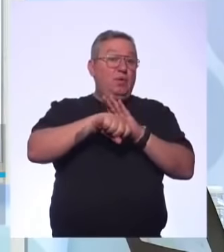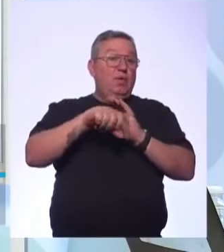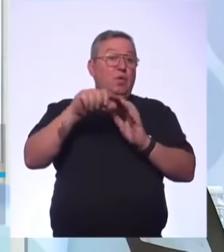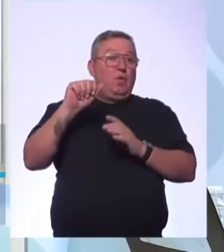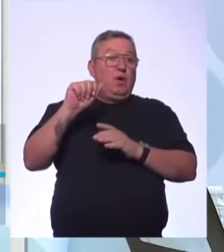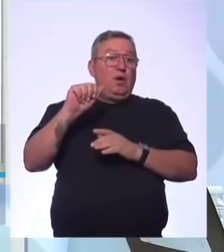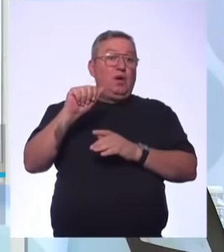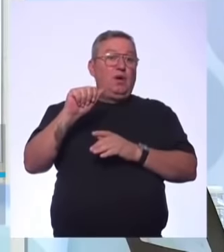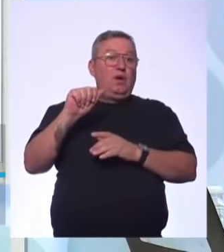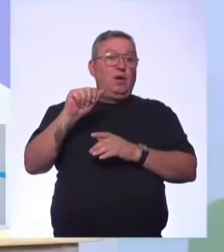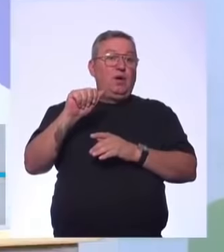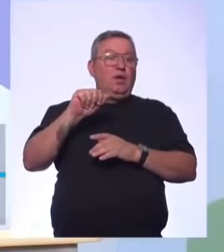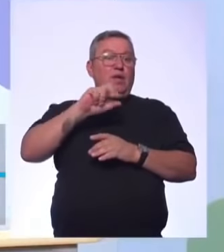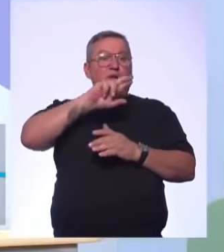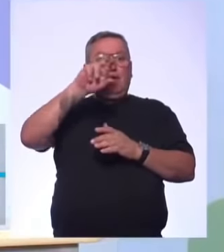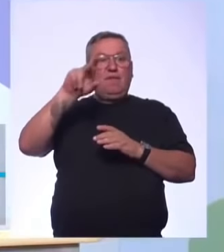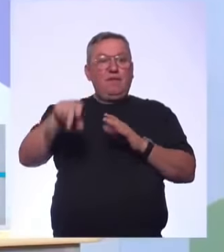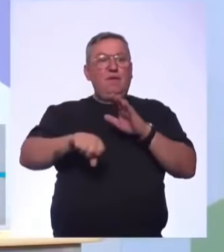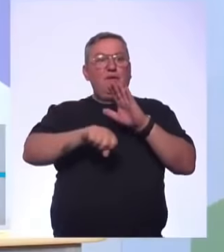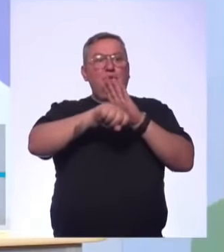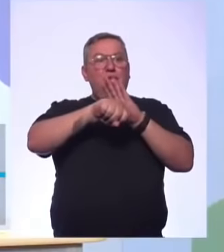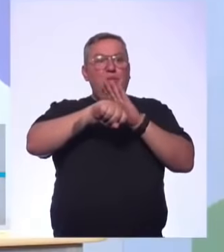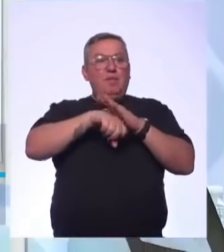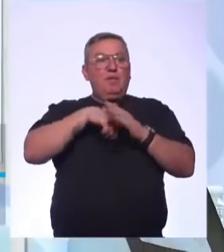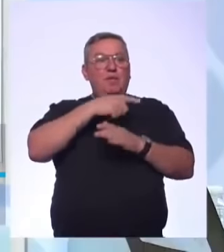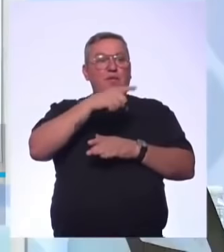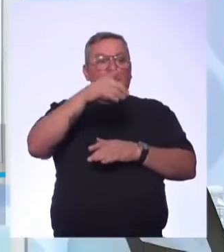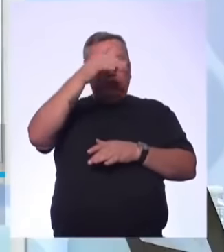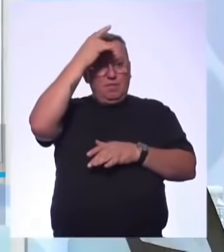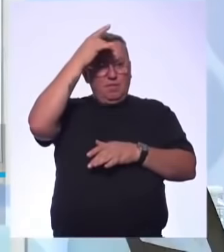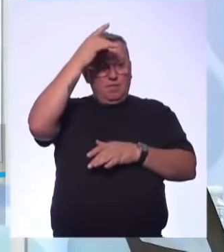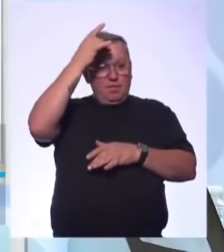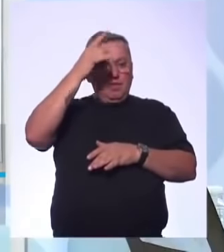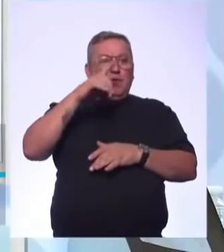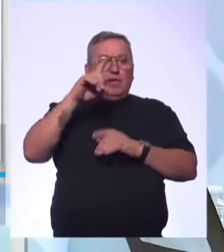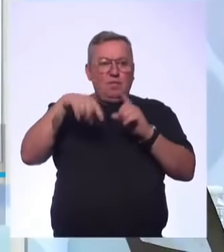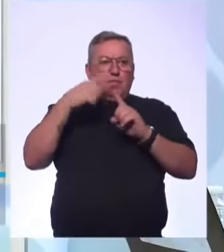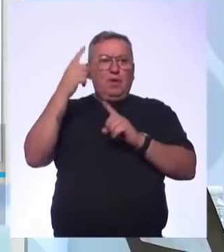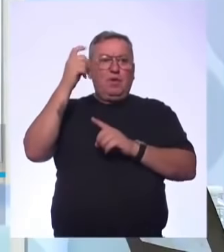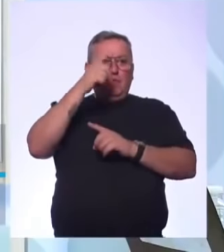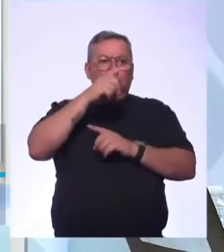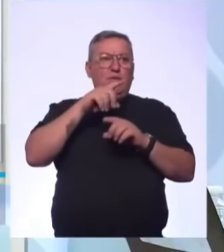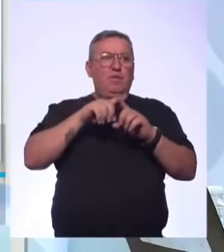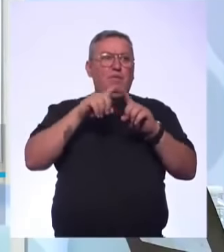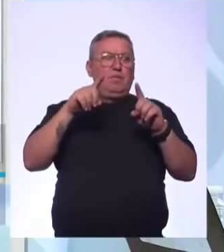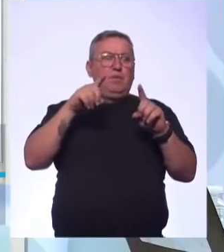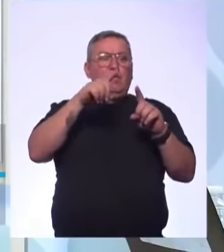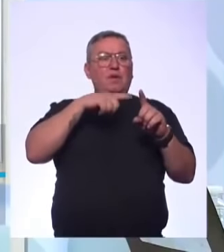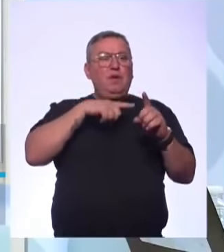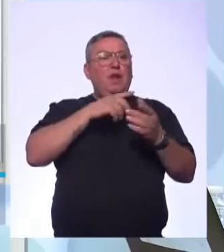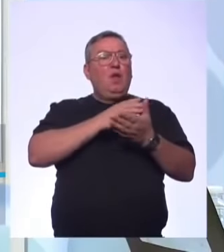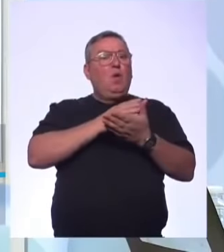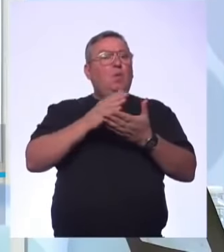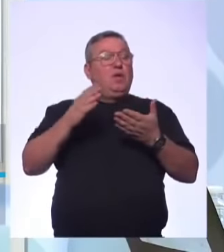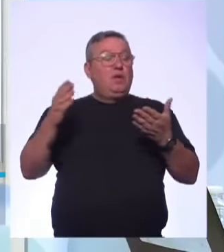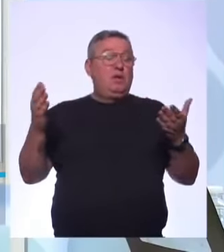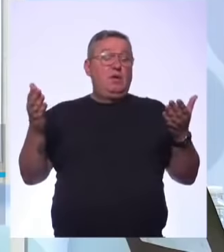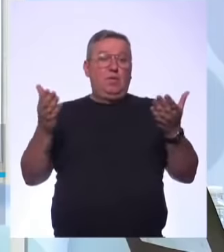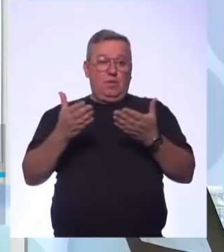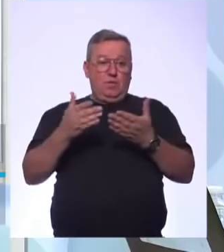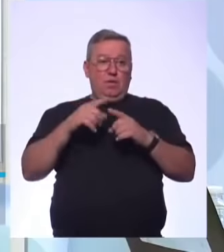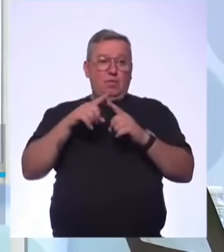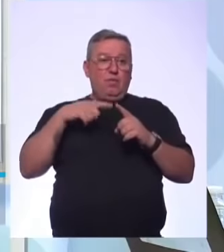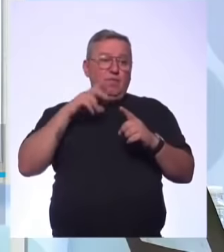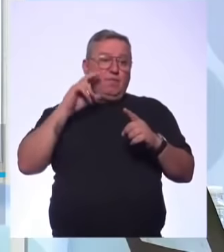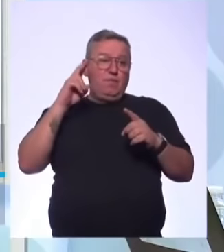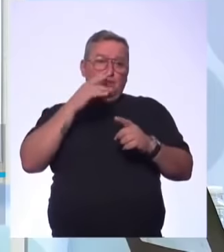A tem vários símbolos, né? Então, para você memorizar os símbolos, fica um pouco difícil. Mas você que está começando, né, para você